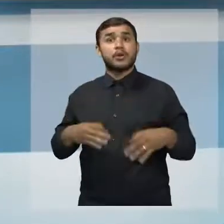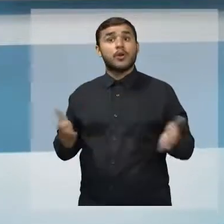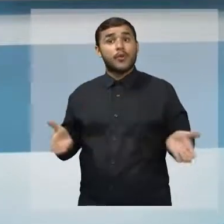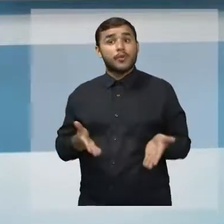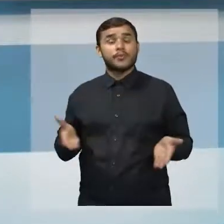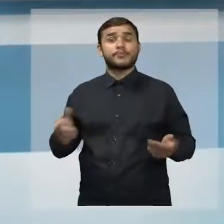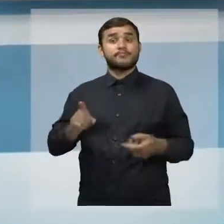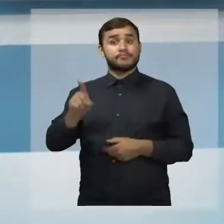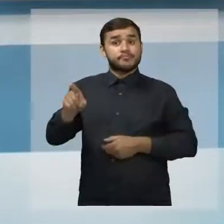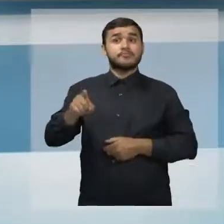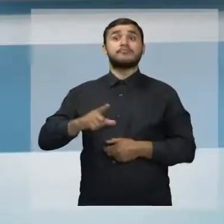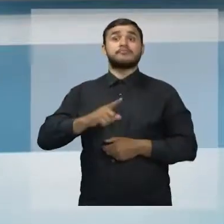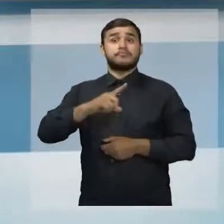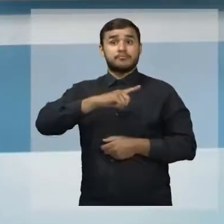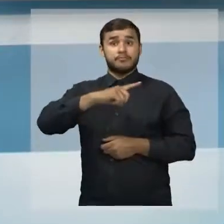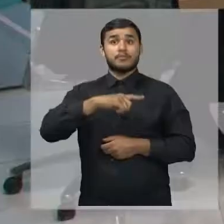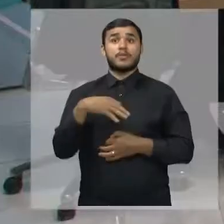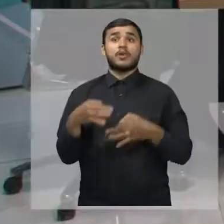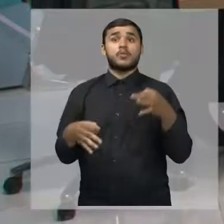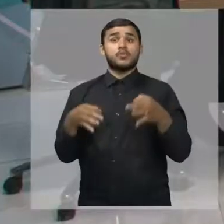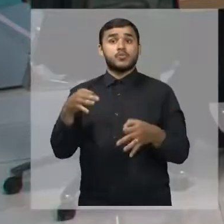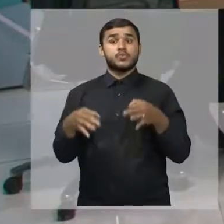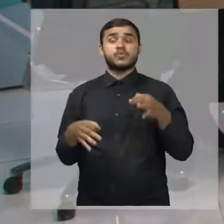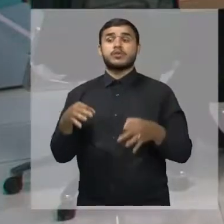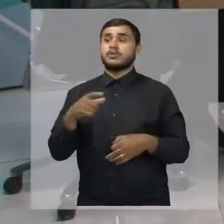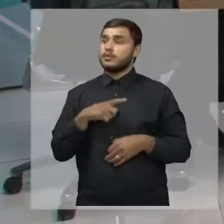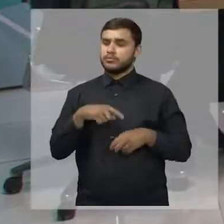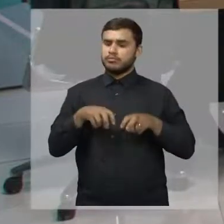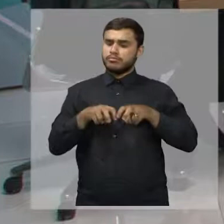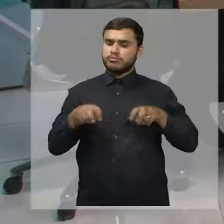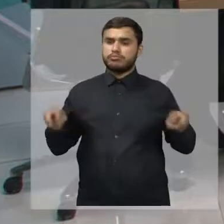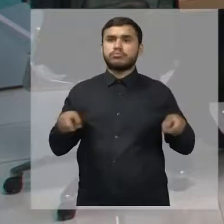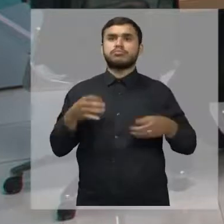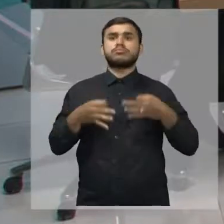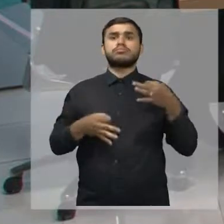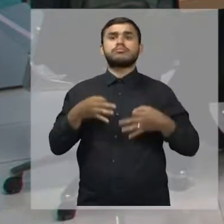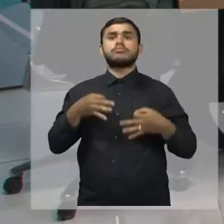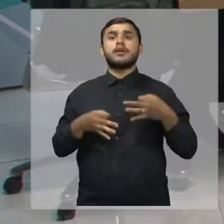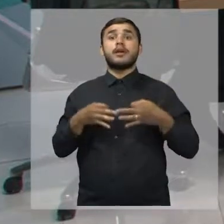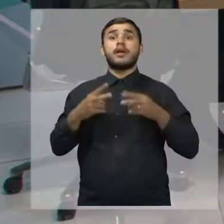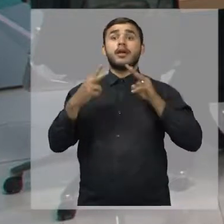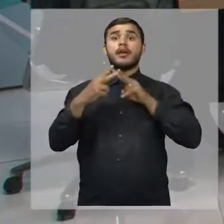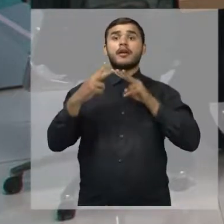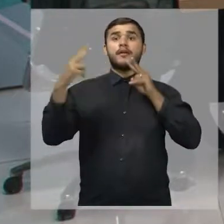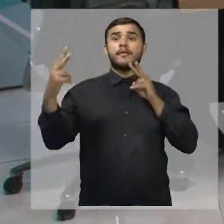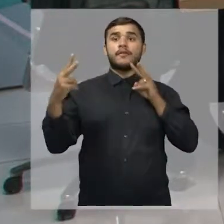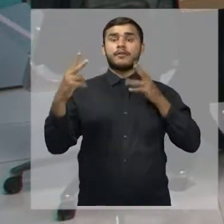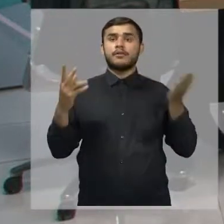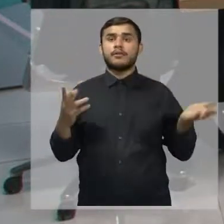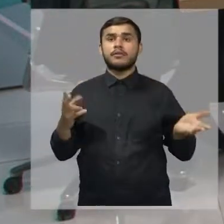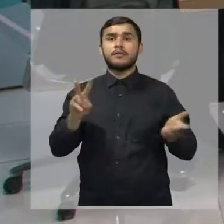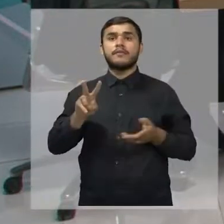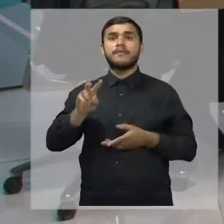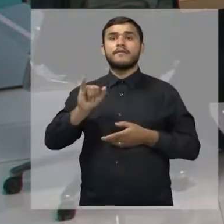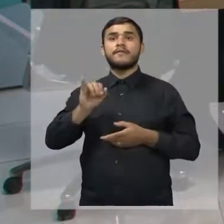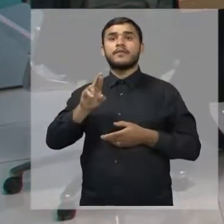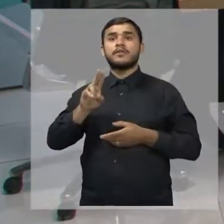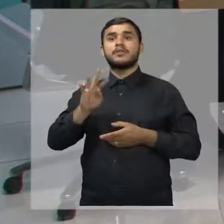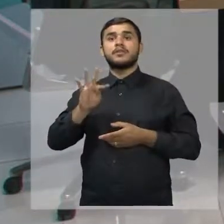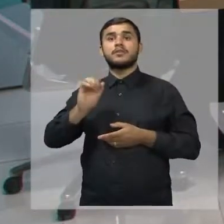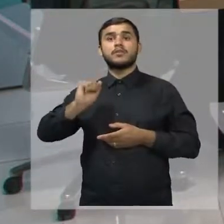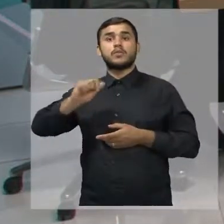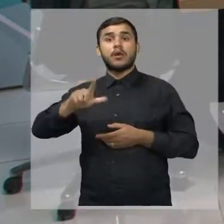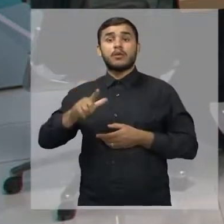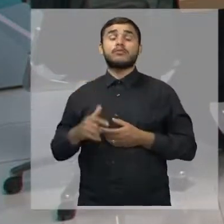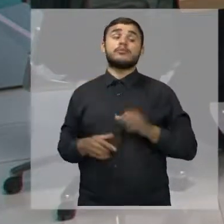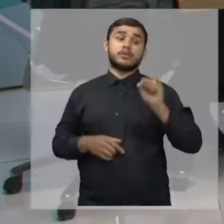plenários virtuais hoje. O STF acaba de anunciar a criação do seu plenário virtual. O STJ já